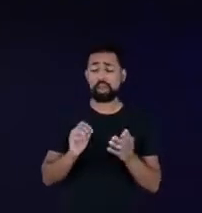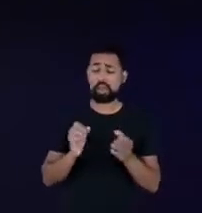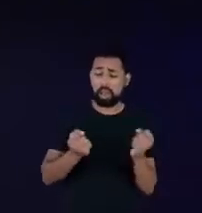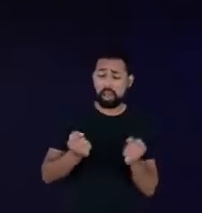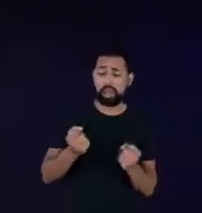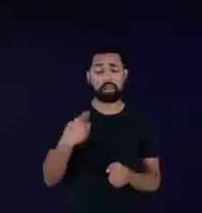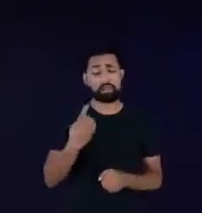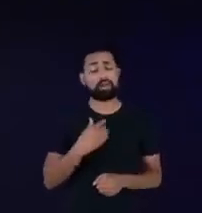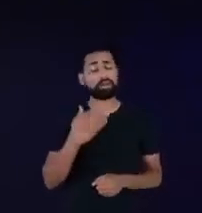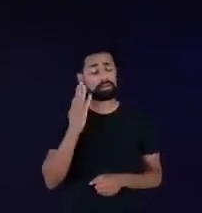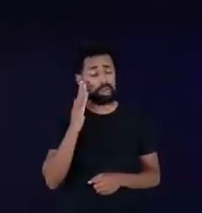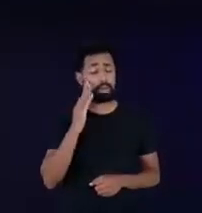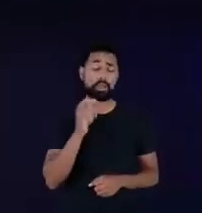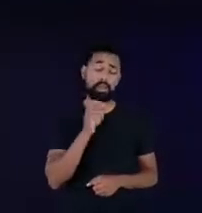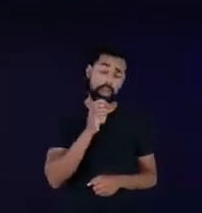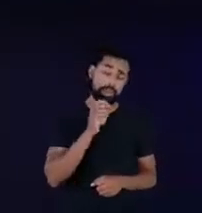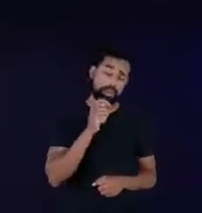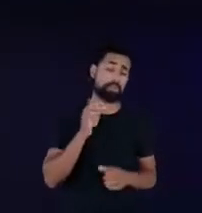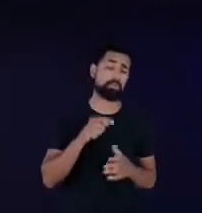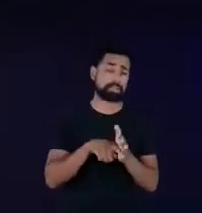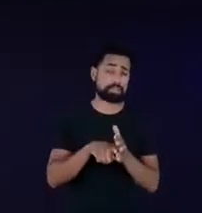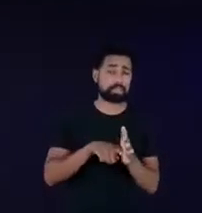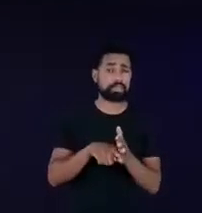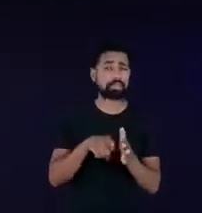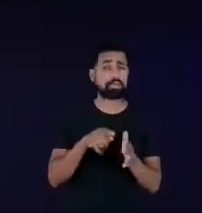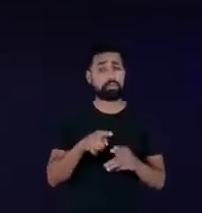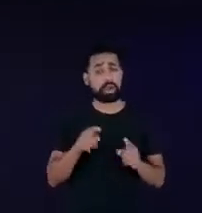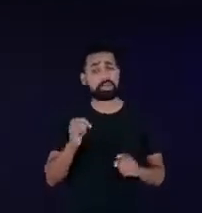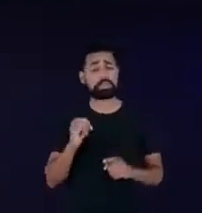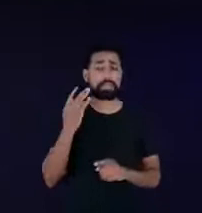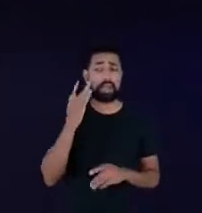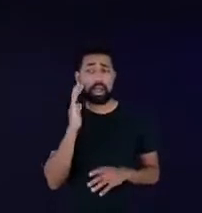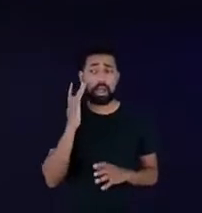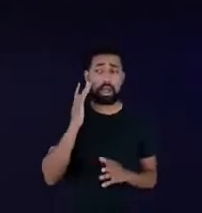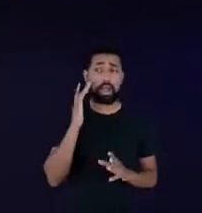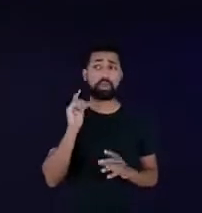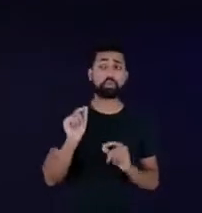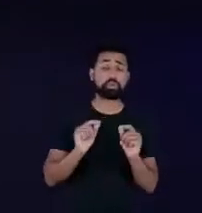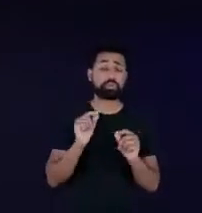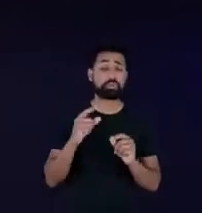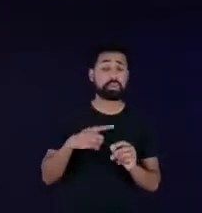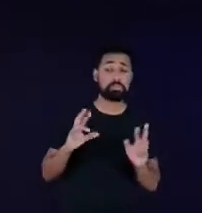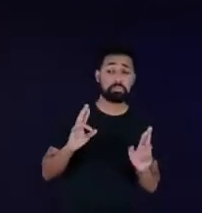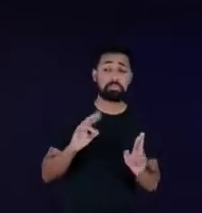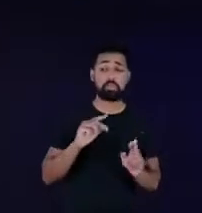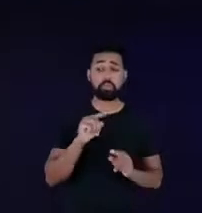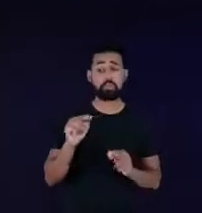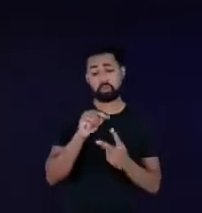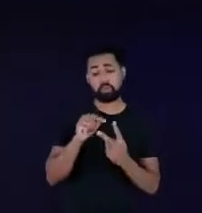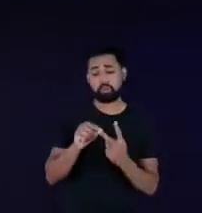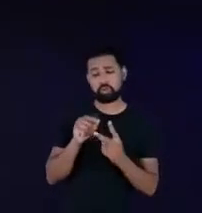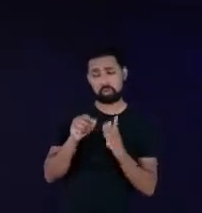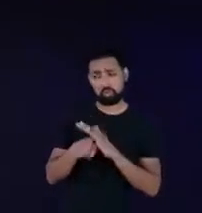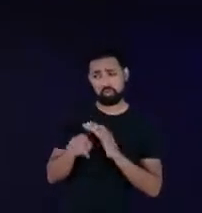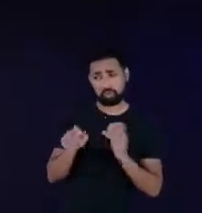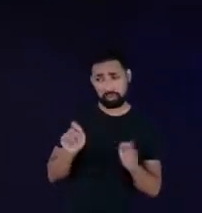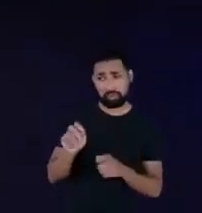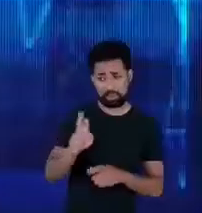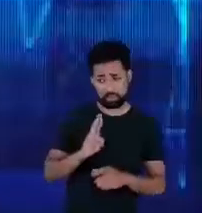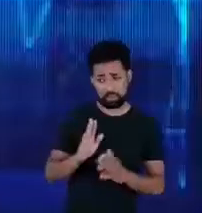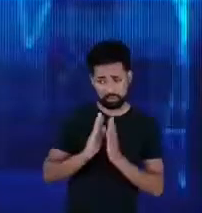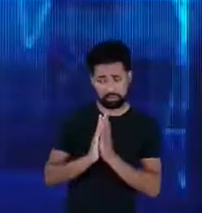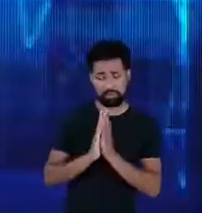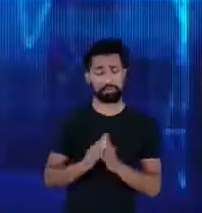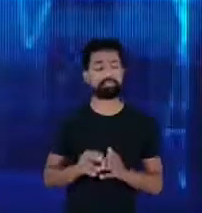está em pesquisa, né? Mas, enfim, se a gente já tiver uma perspectiva aqui. Então, essas duas perguntas, por favor, Ricardo. Tá